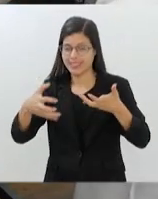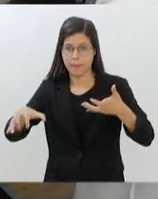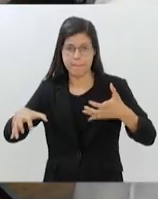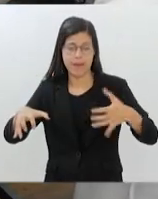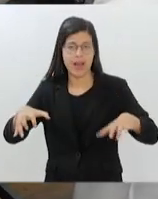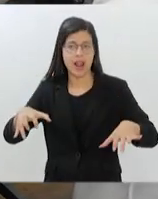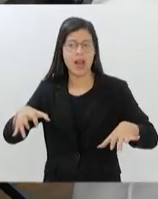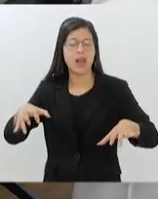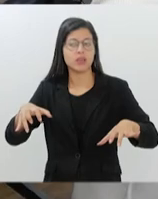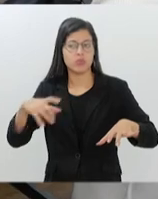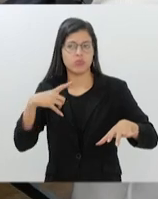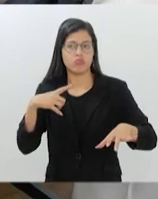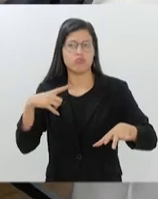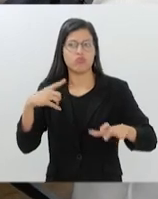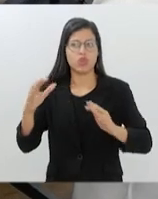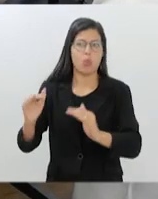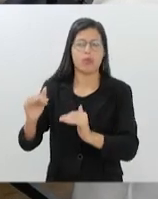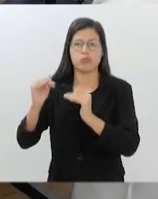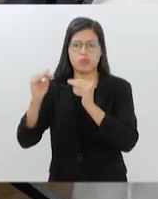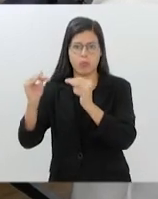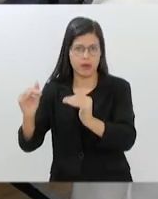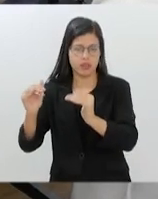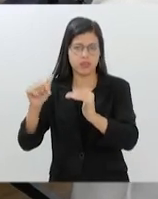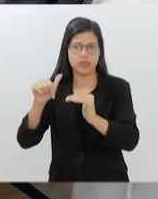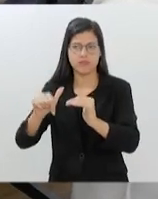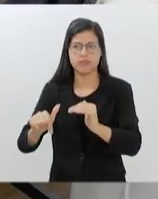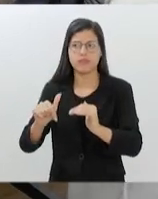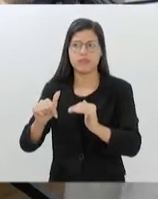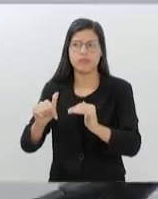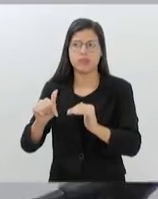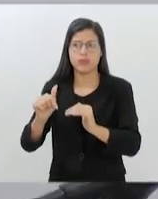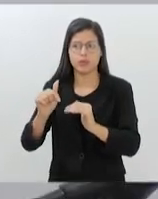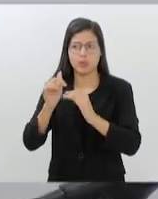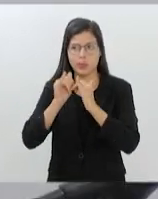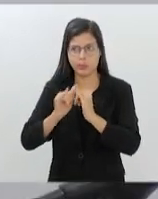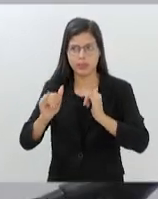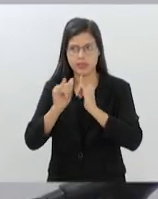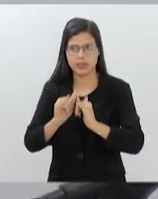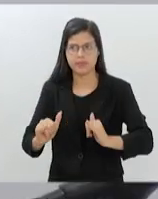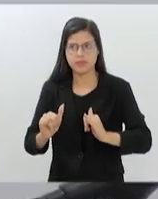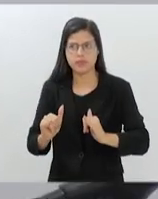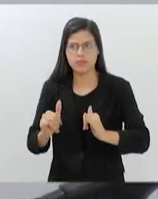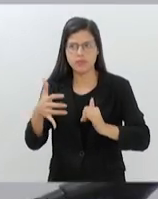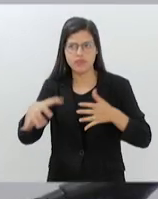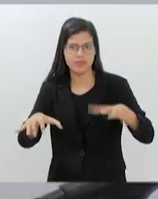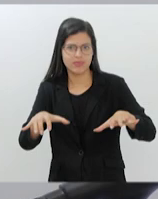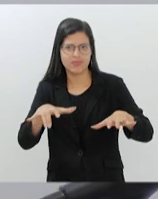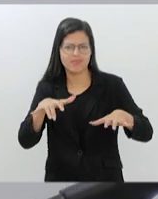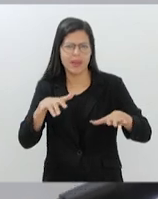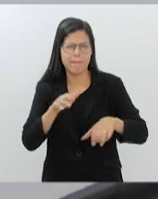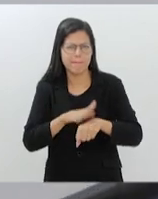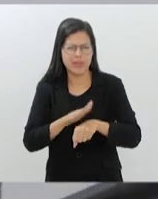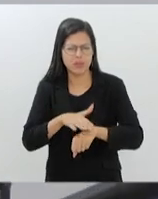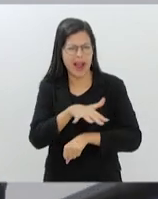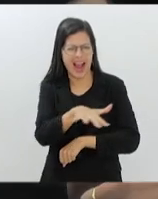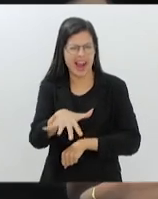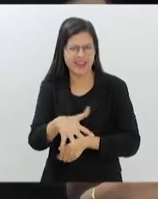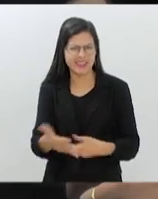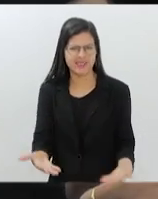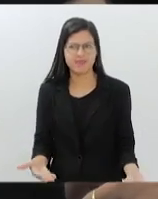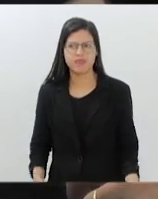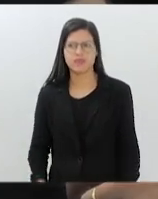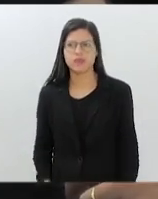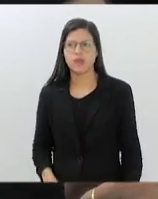superintendência de Publicidade núcleos separados mas da mesma da mesma da mesma área não eu só eu só quero deixar claro isso só para